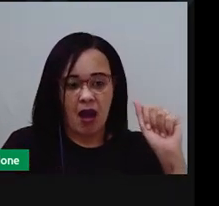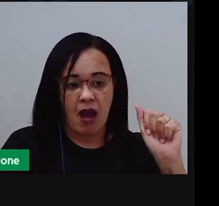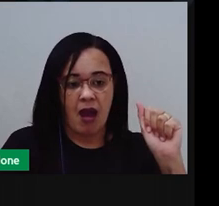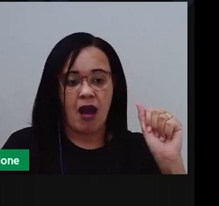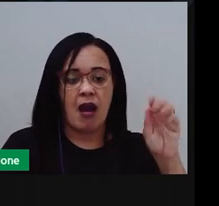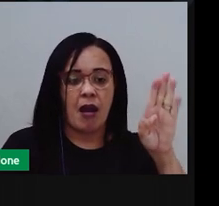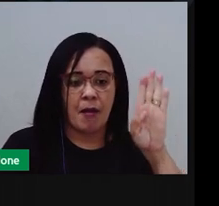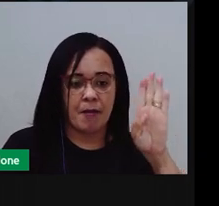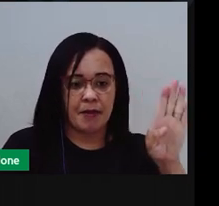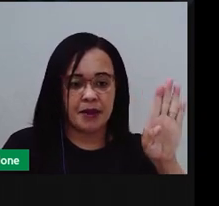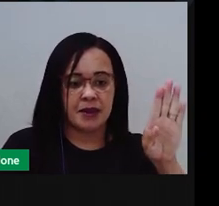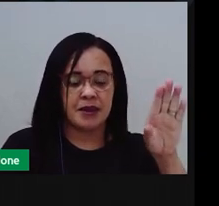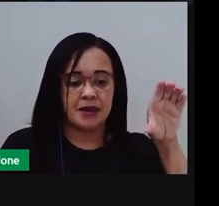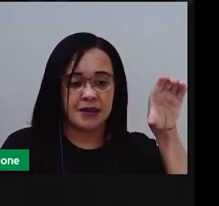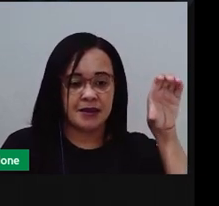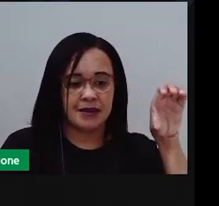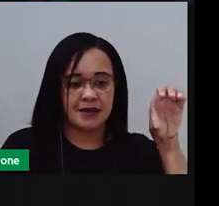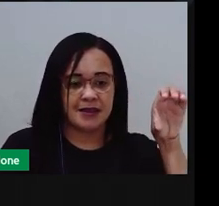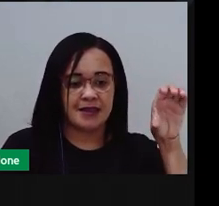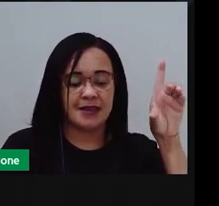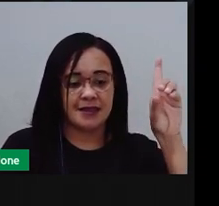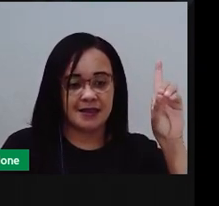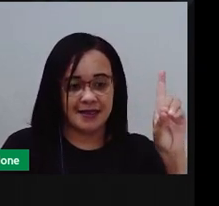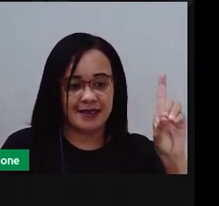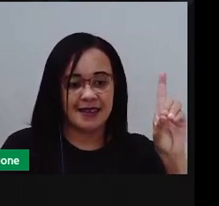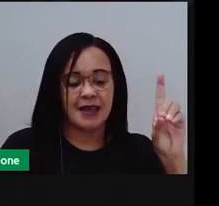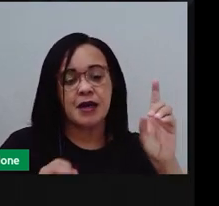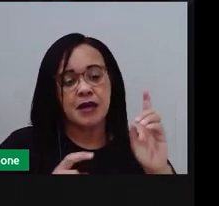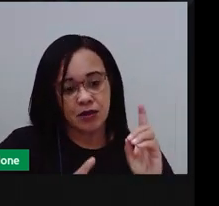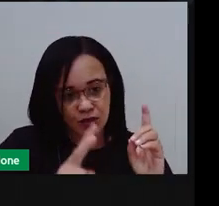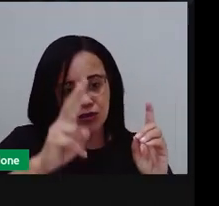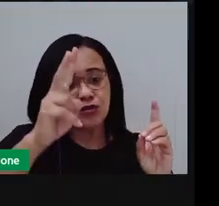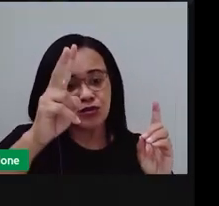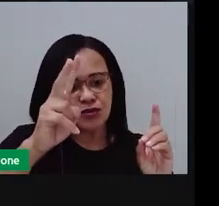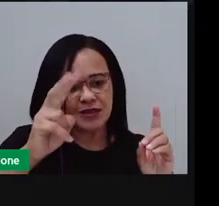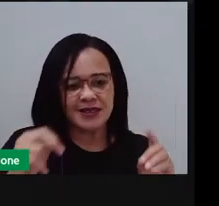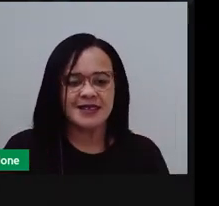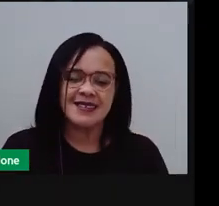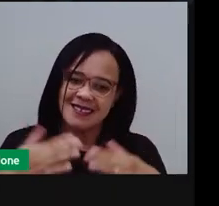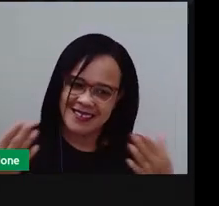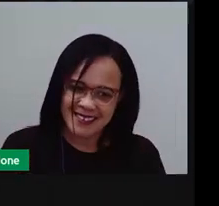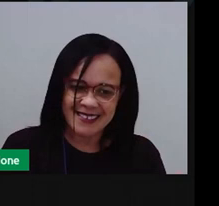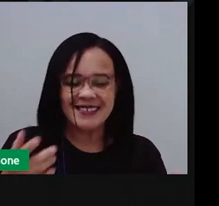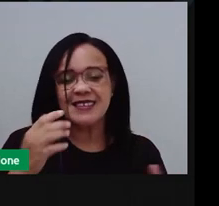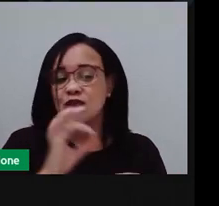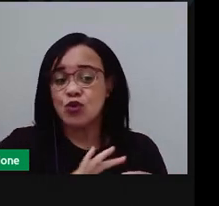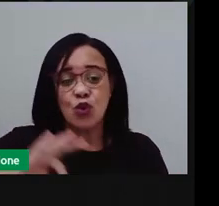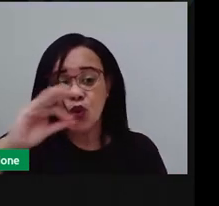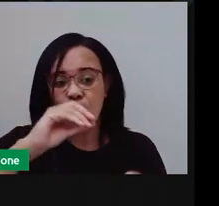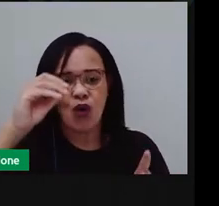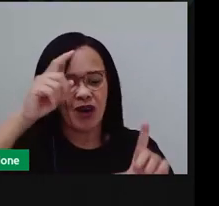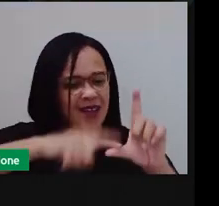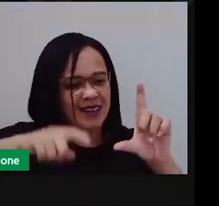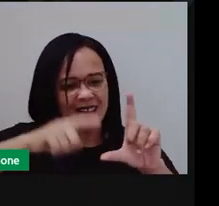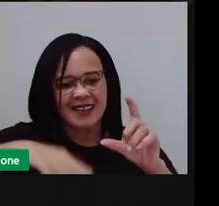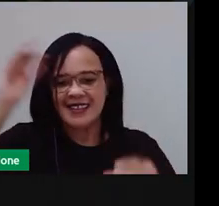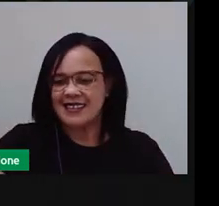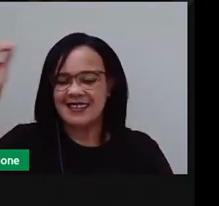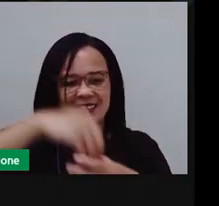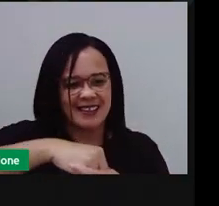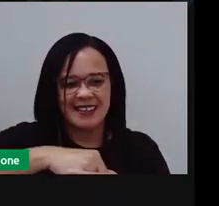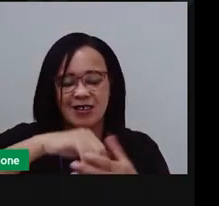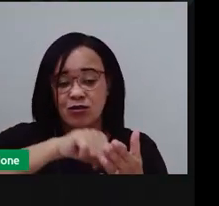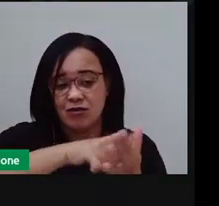a letra C, D e assim por diante, todas as letras do alfabeto.